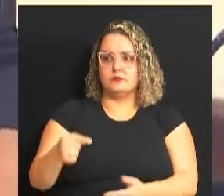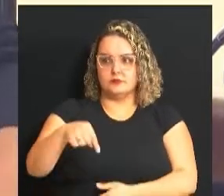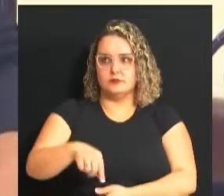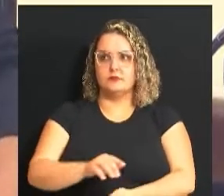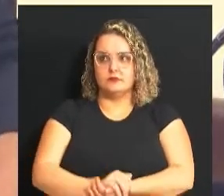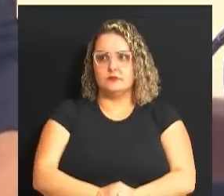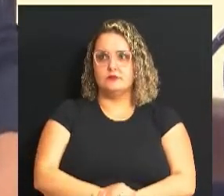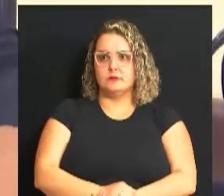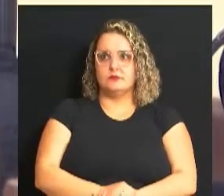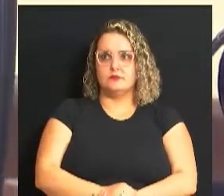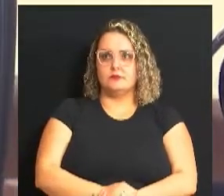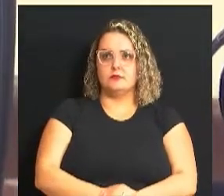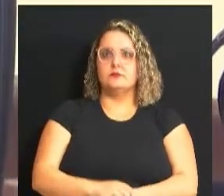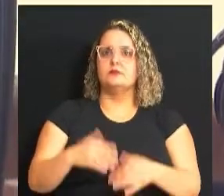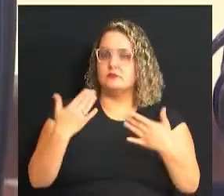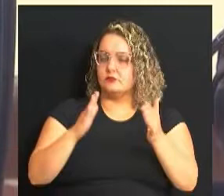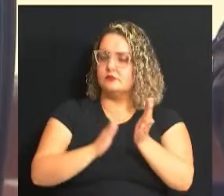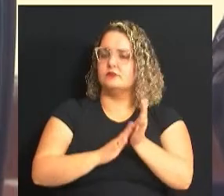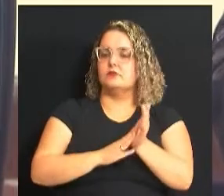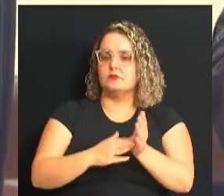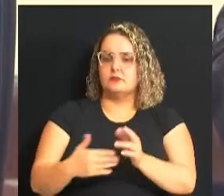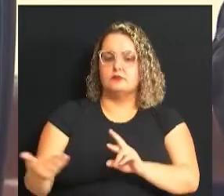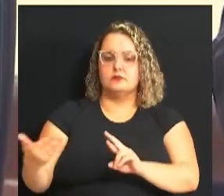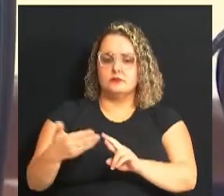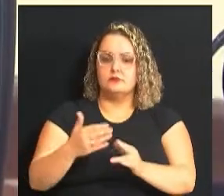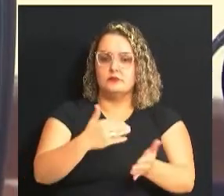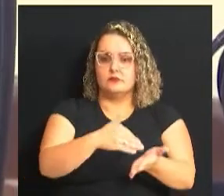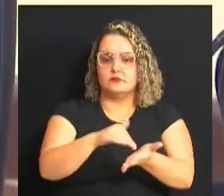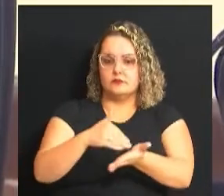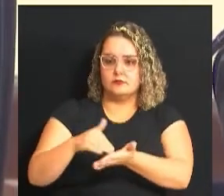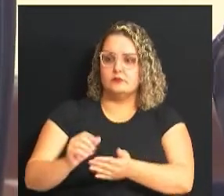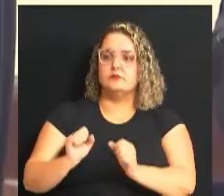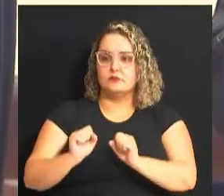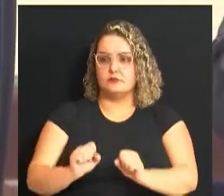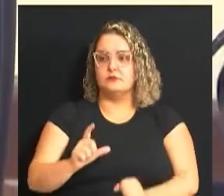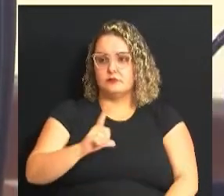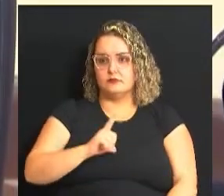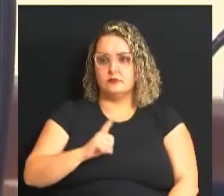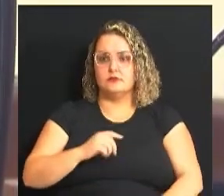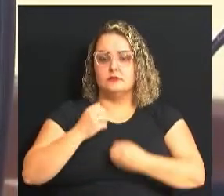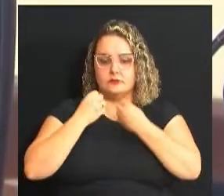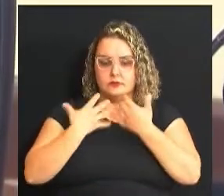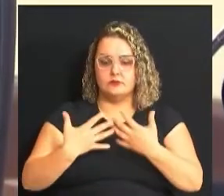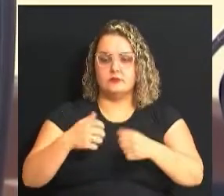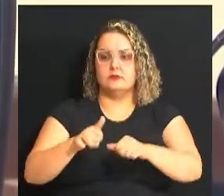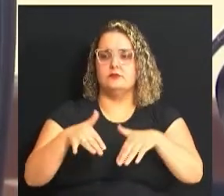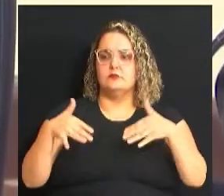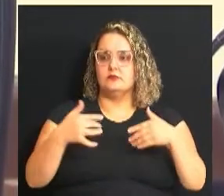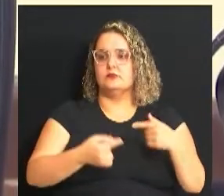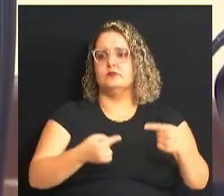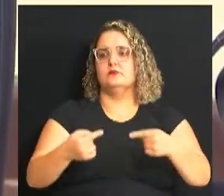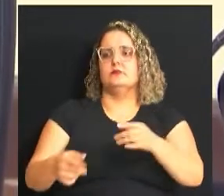aqui representadas e que a gente possa ter uma boa audiência e debater os projetos. Né, que esse